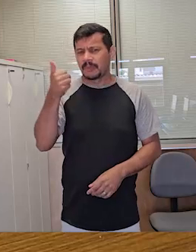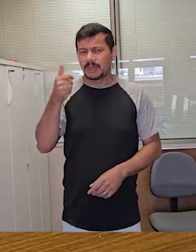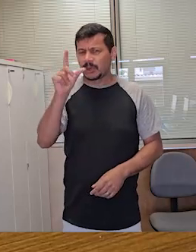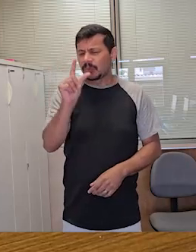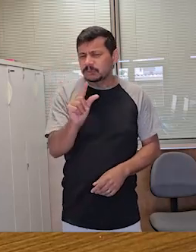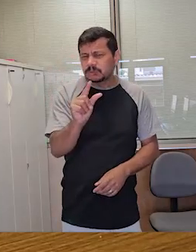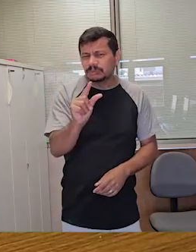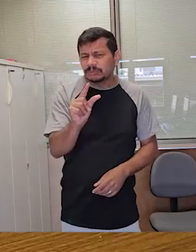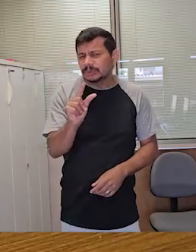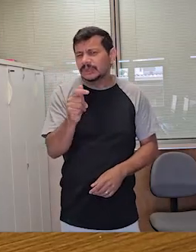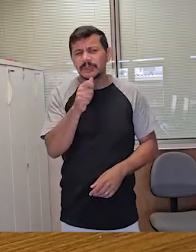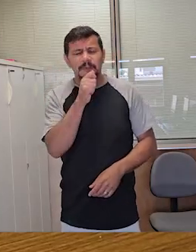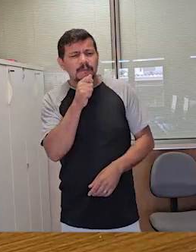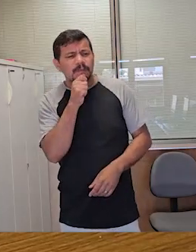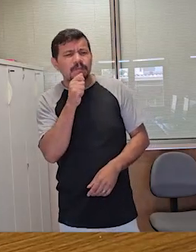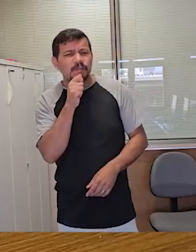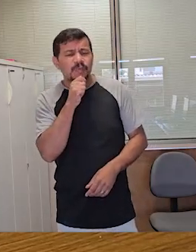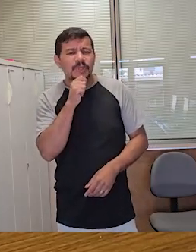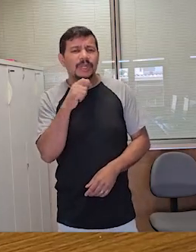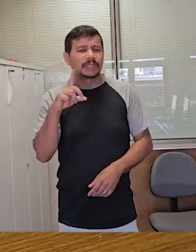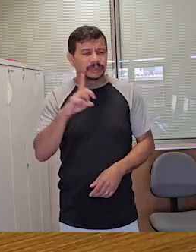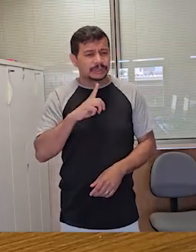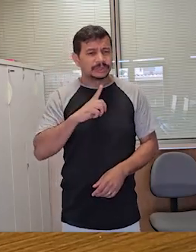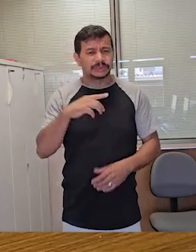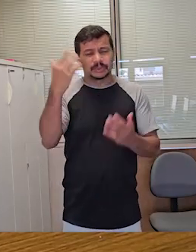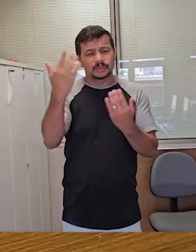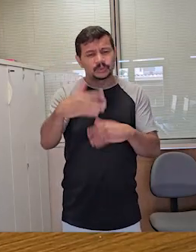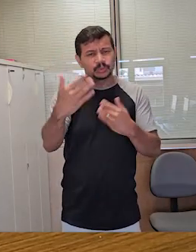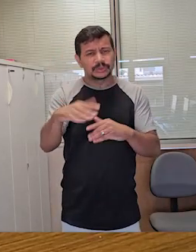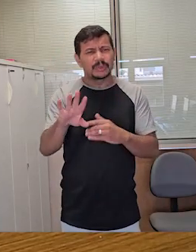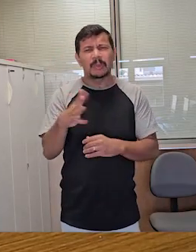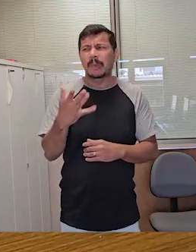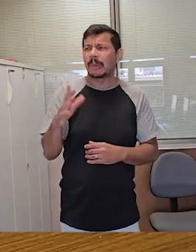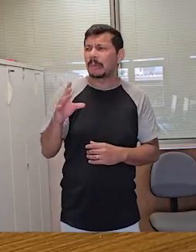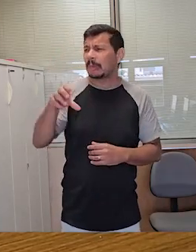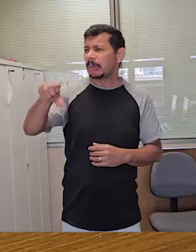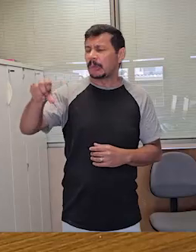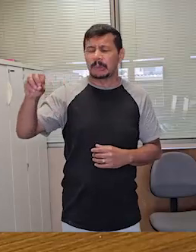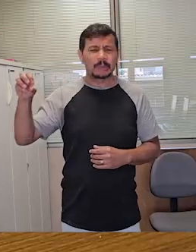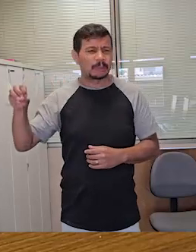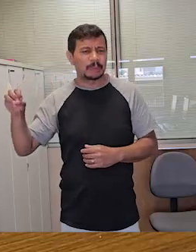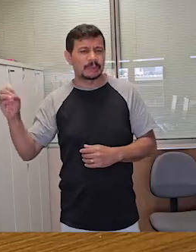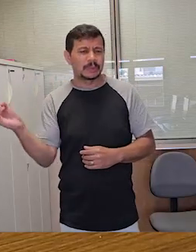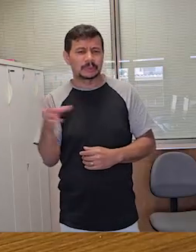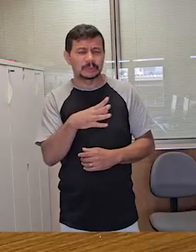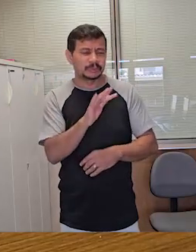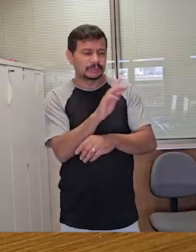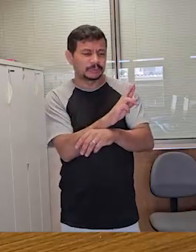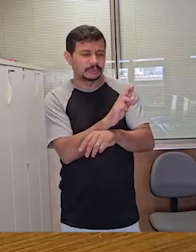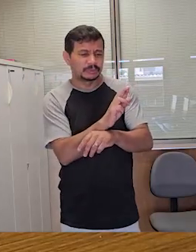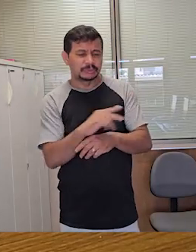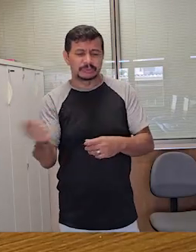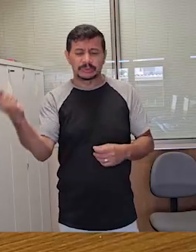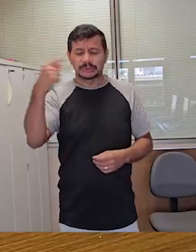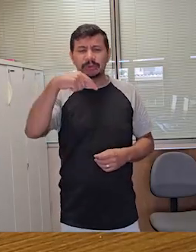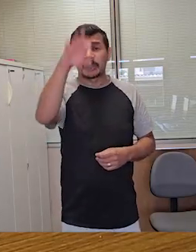está tendo o concurso público, deve vir aí perto de 900 novos auditores fiscais